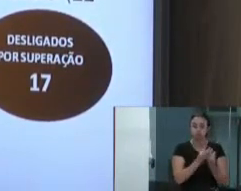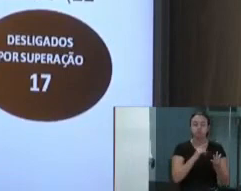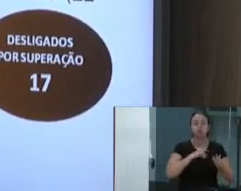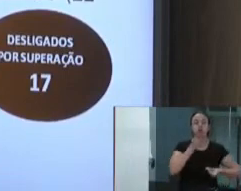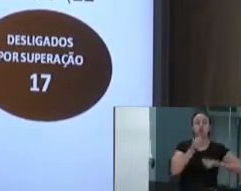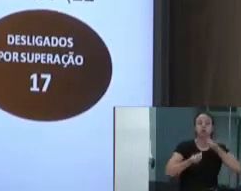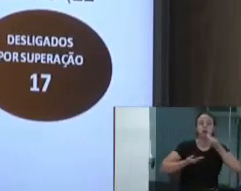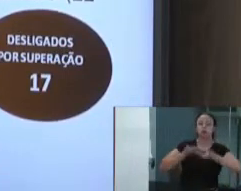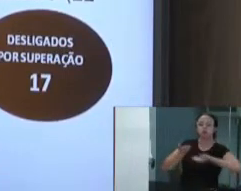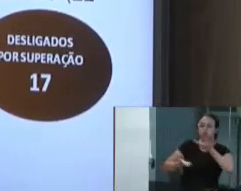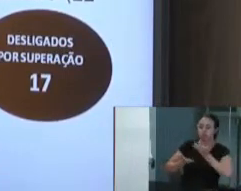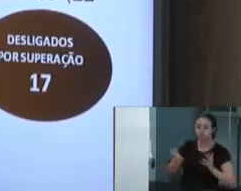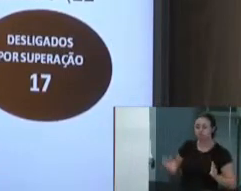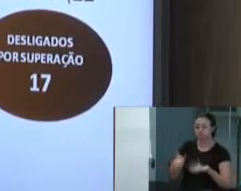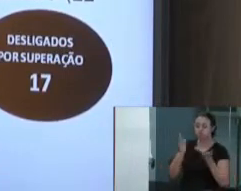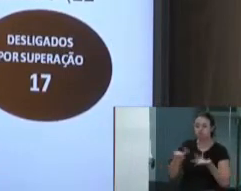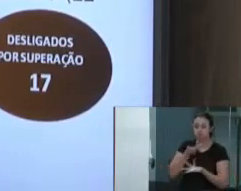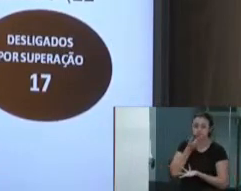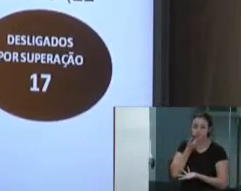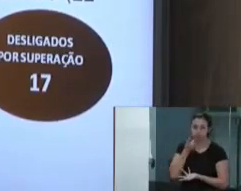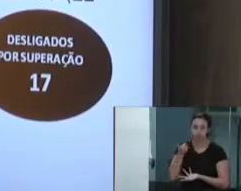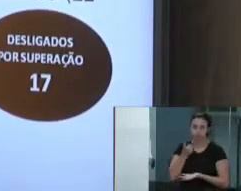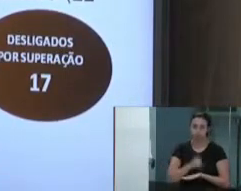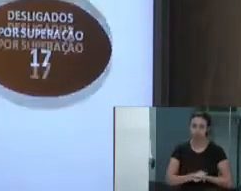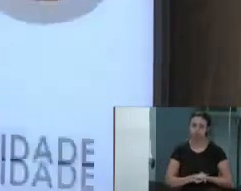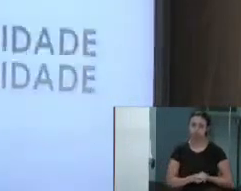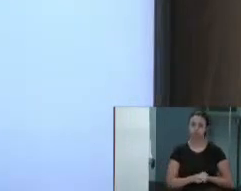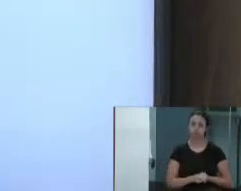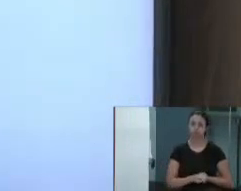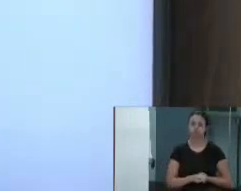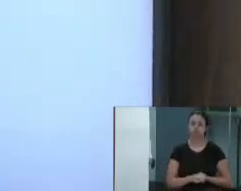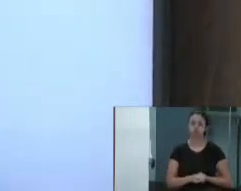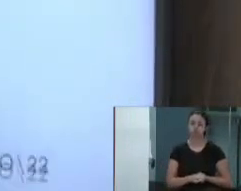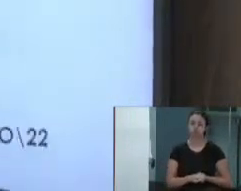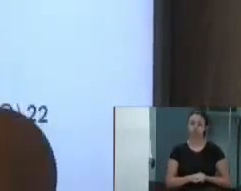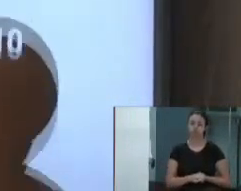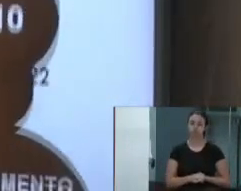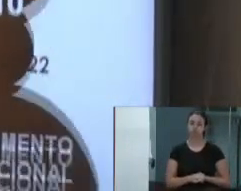potencial em números quantitativos de atendimento por esse motivo.